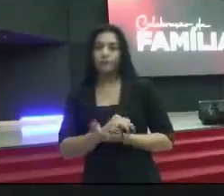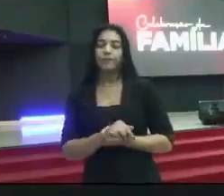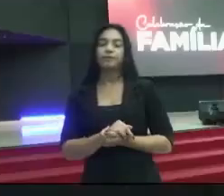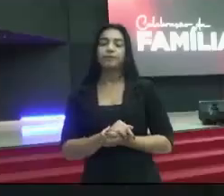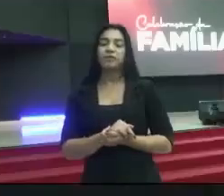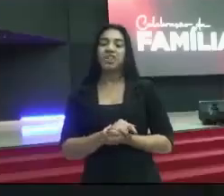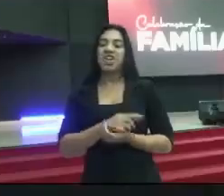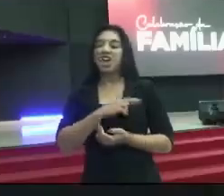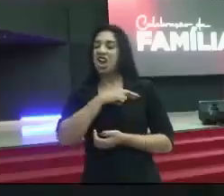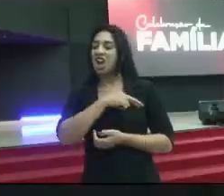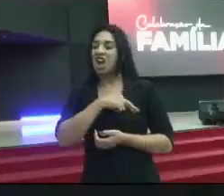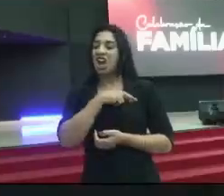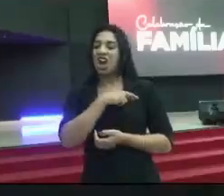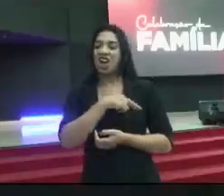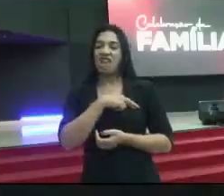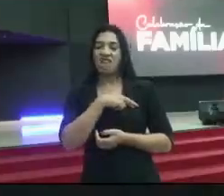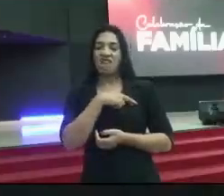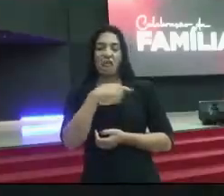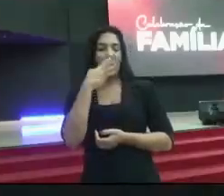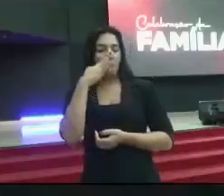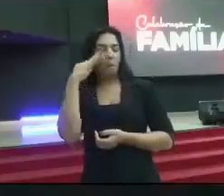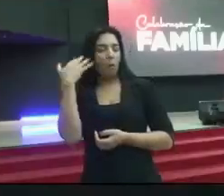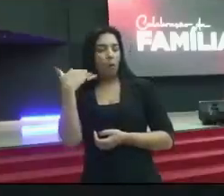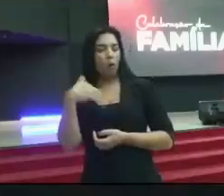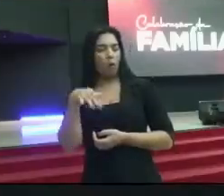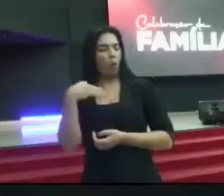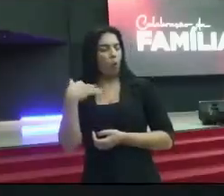é um livro fascinante.